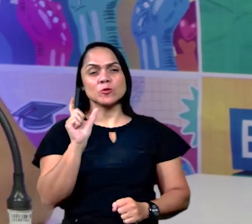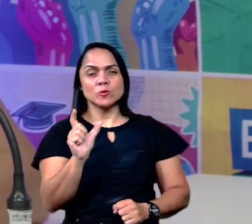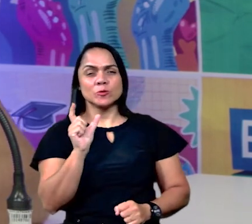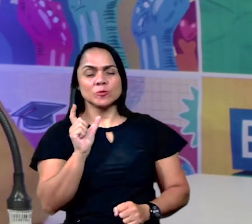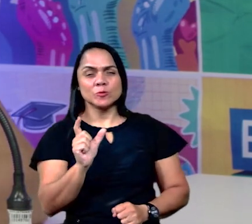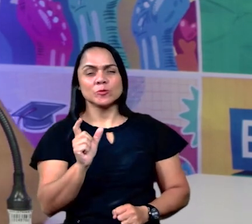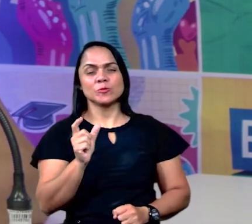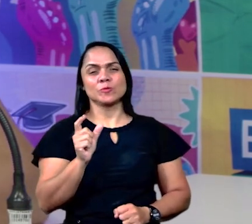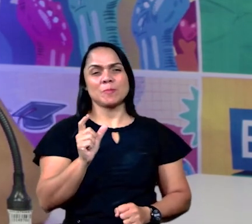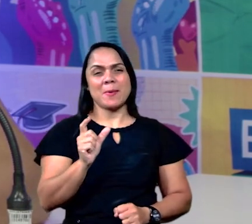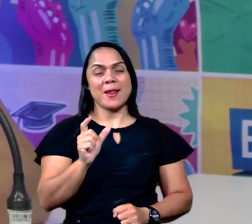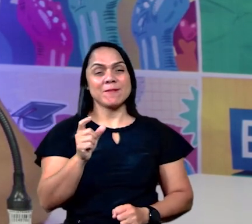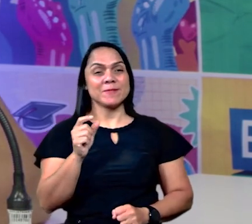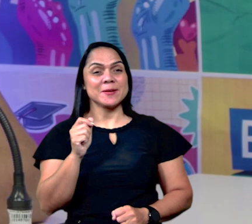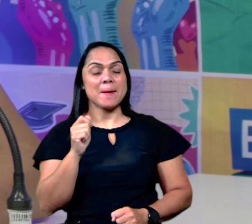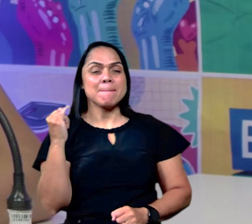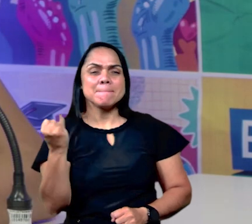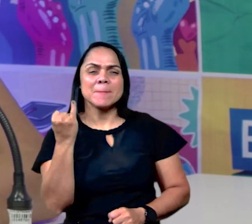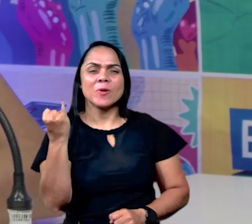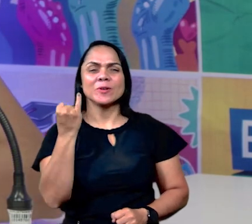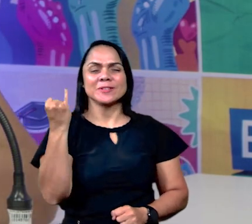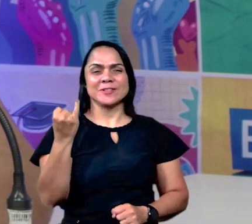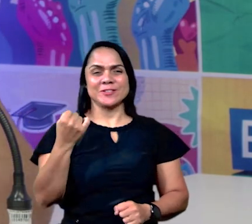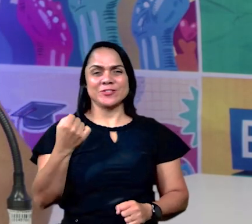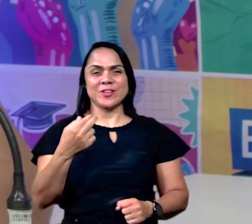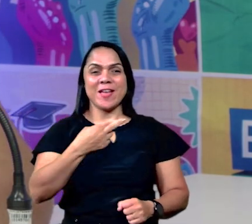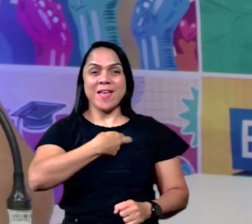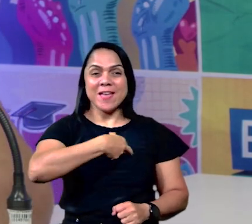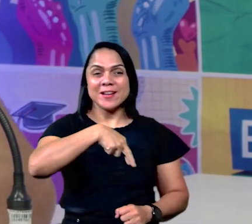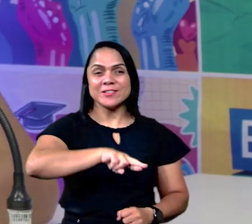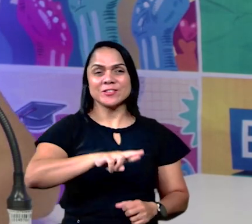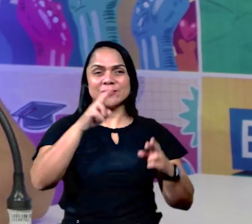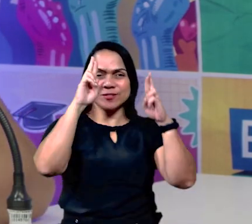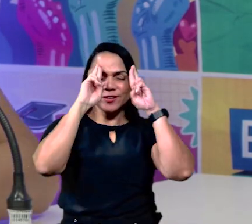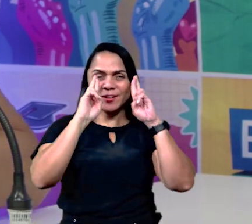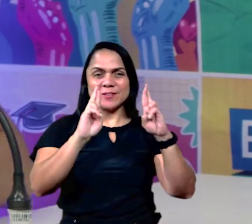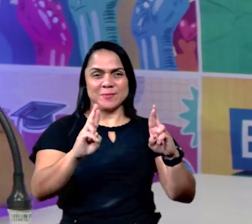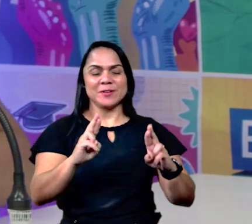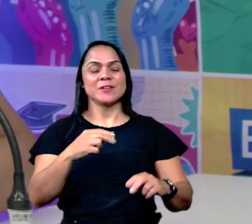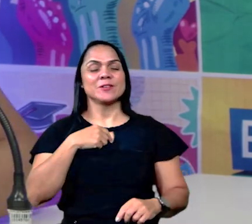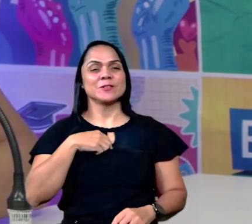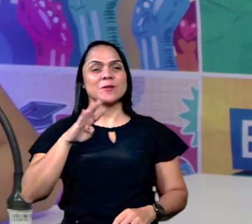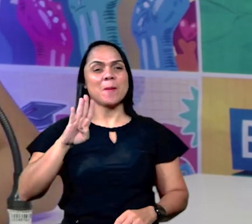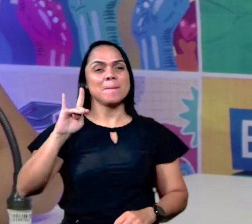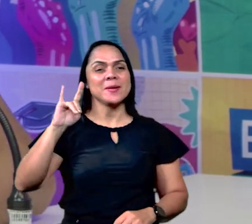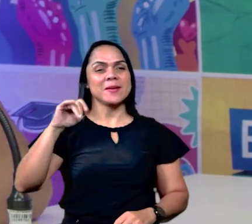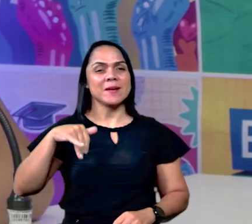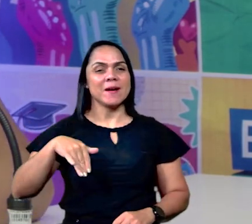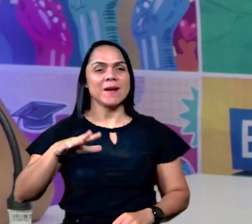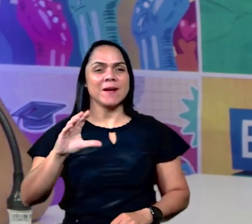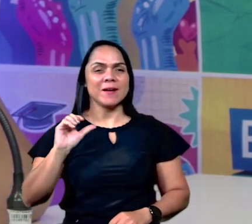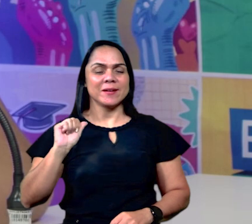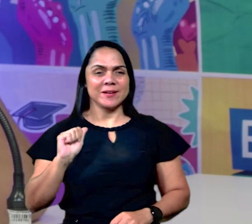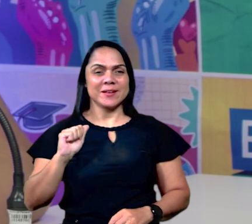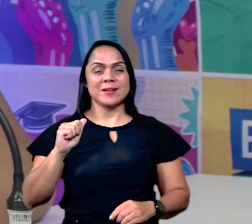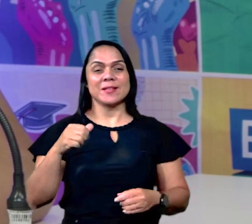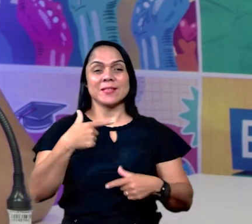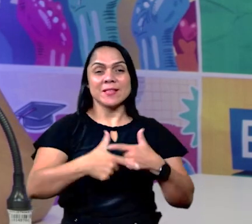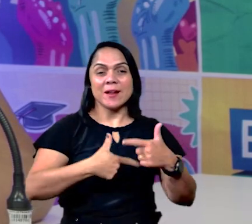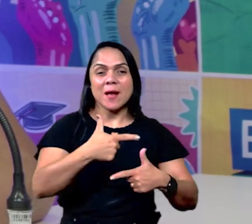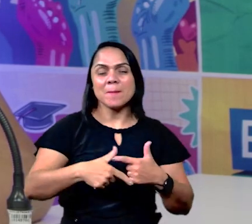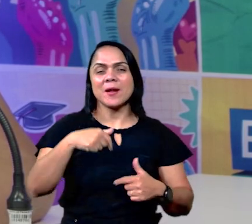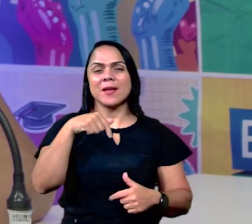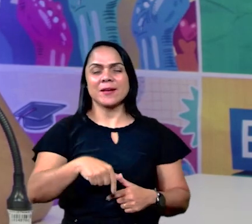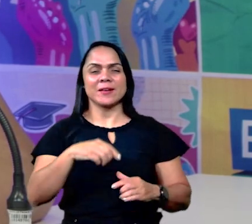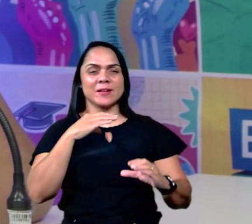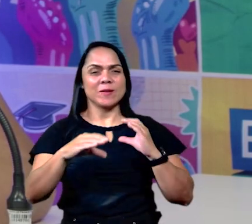importantes que precisam andar juntas: religião e respeito. Bom, eu sou Bianca Oliveira, faço parte da equipe de